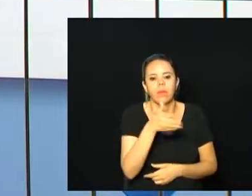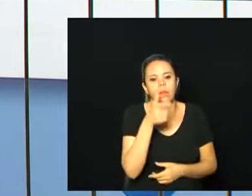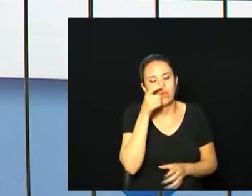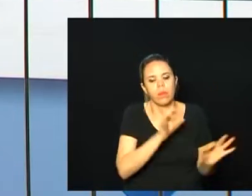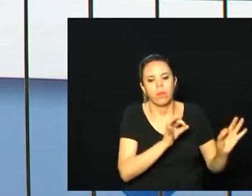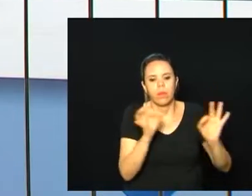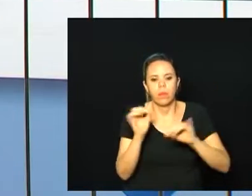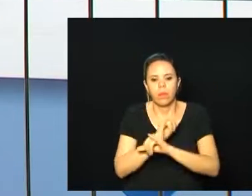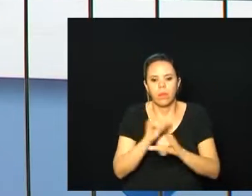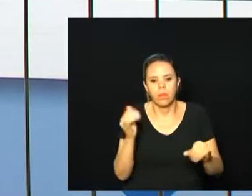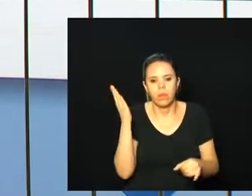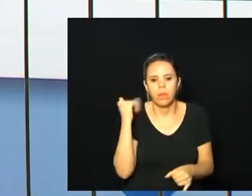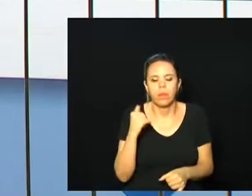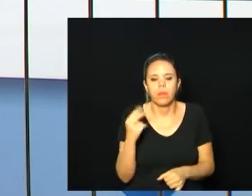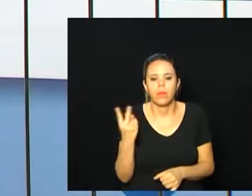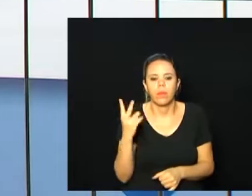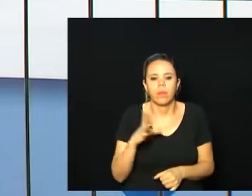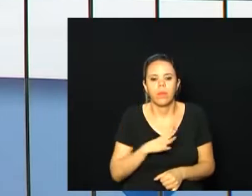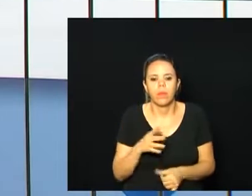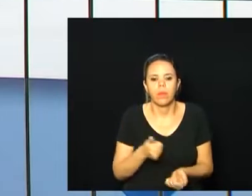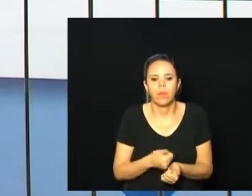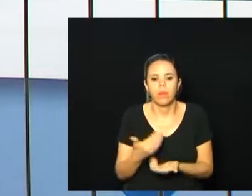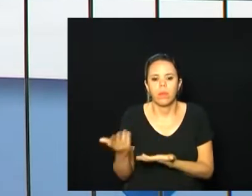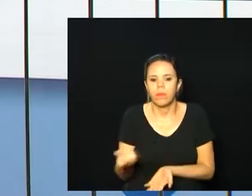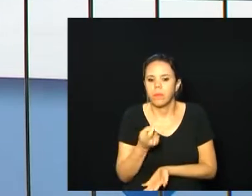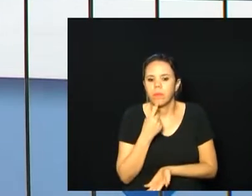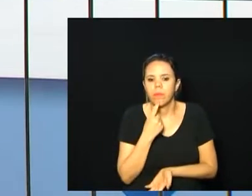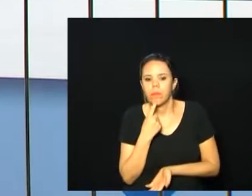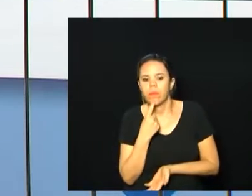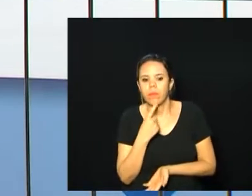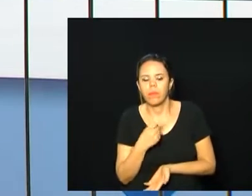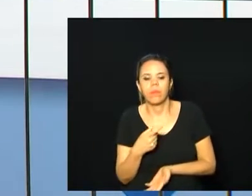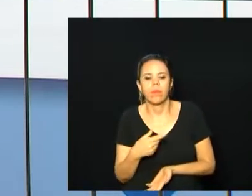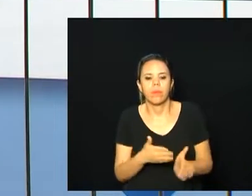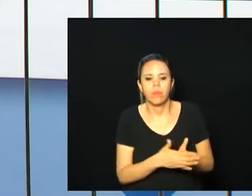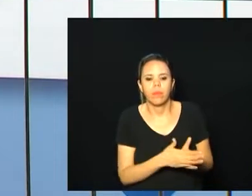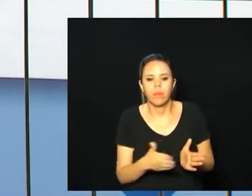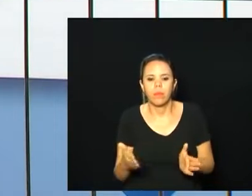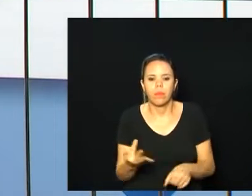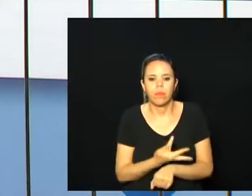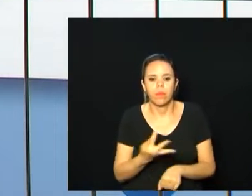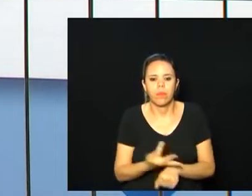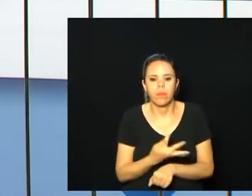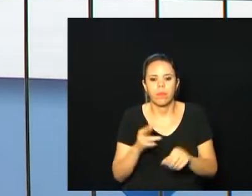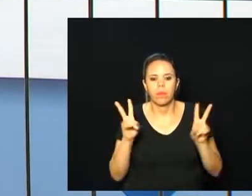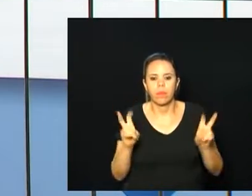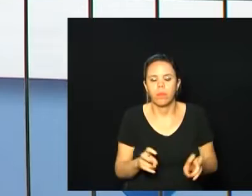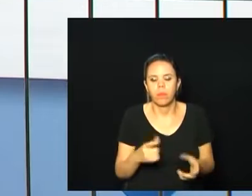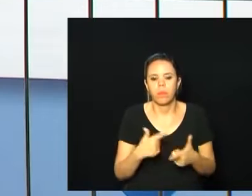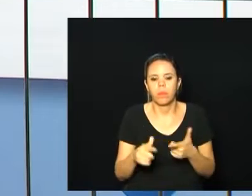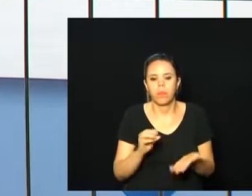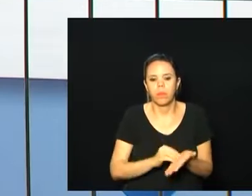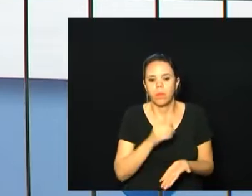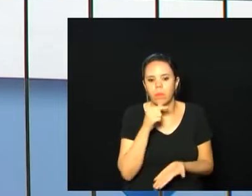acompanha as notícias e sabe que Valinhos, a cidade aqui ao lado de Campinas, está passando por um momento bem apertado em relação à crise